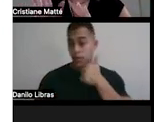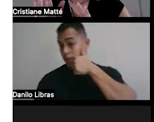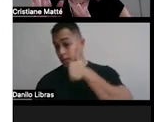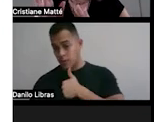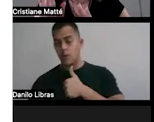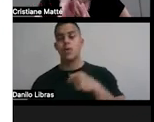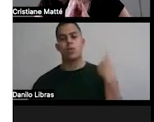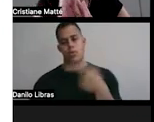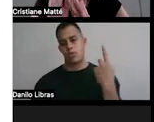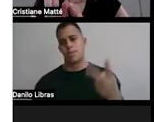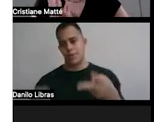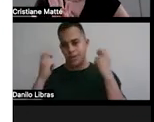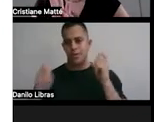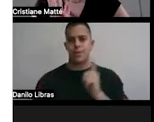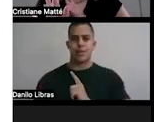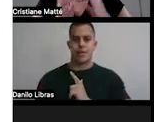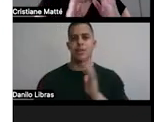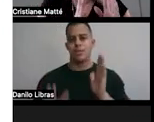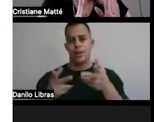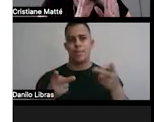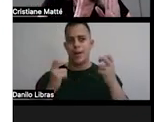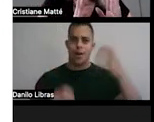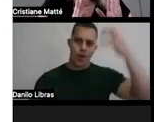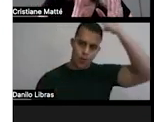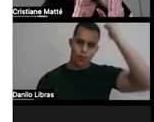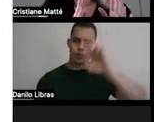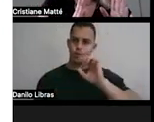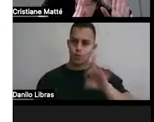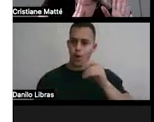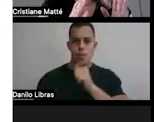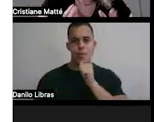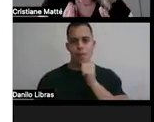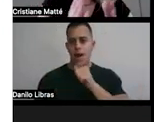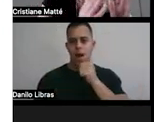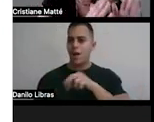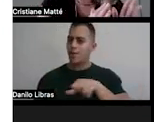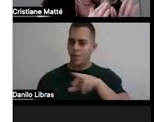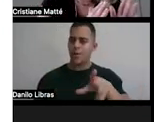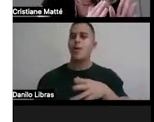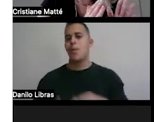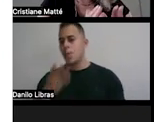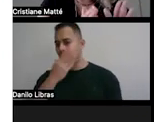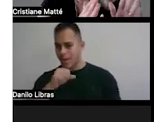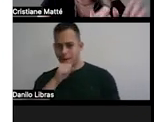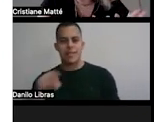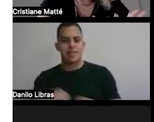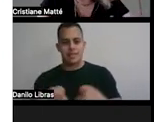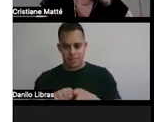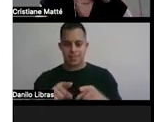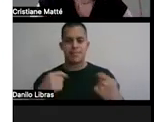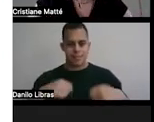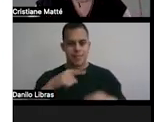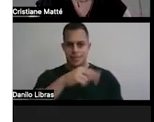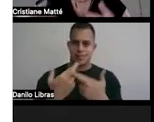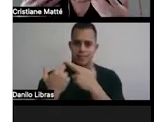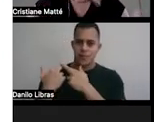aqui a gente já vê que né, a culpa não é só da mãe, o pai também tem um momento importante aqui, nesse momento pré-conceptivo